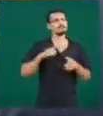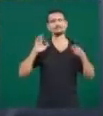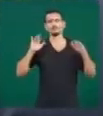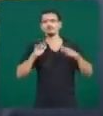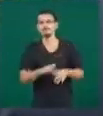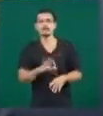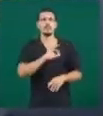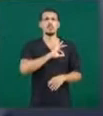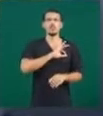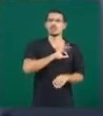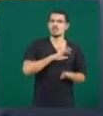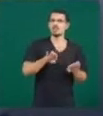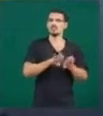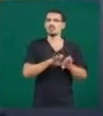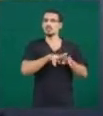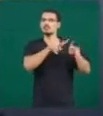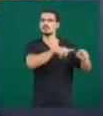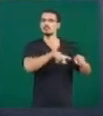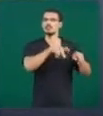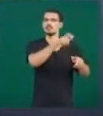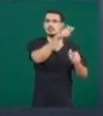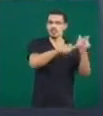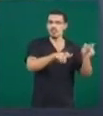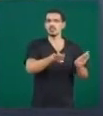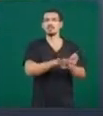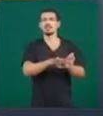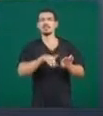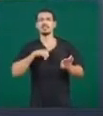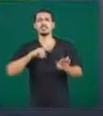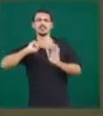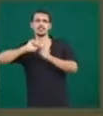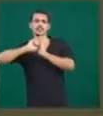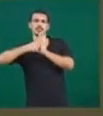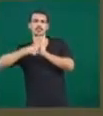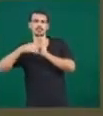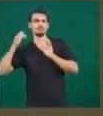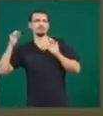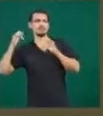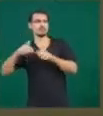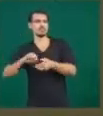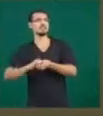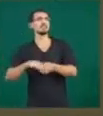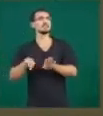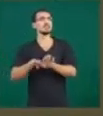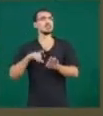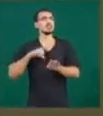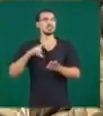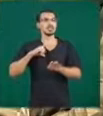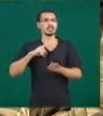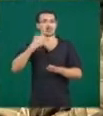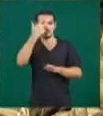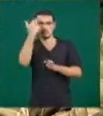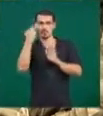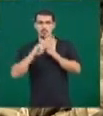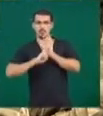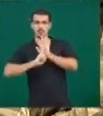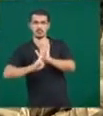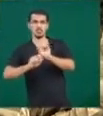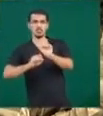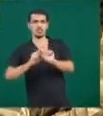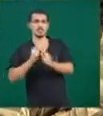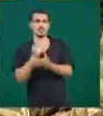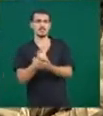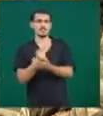membros do sindicato e representante da Associação dos Distribuidores de Insumos Agrícolas do Cerrado. O comando da